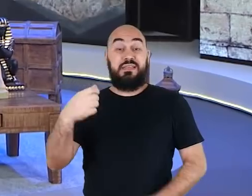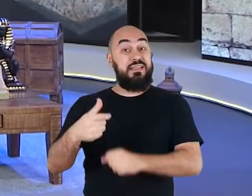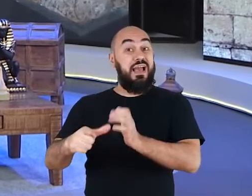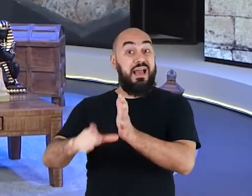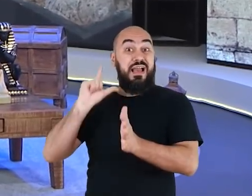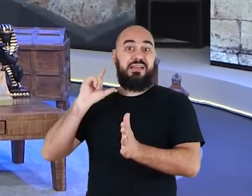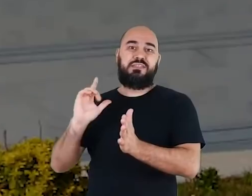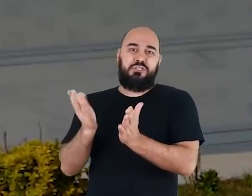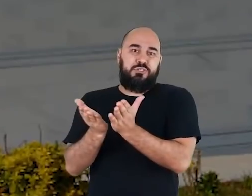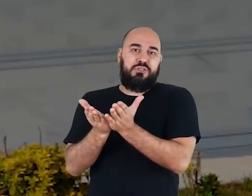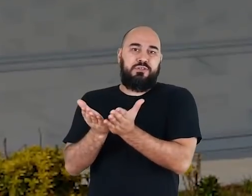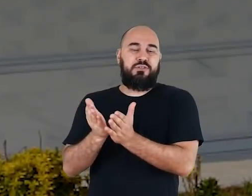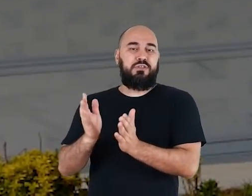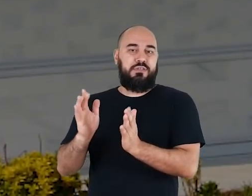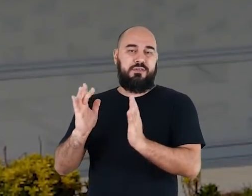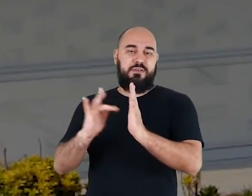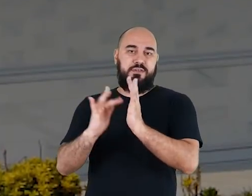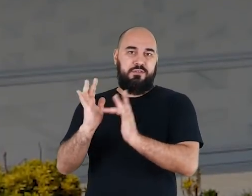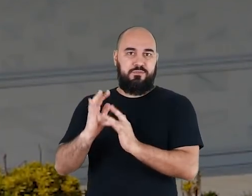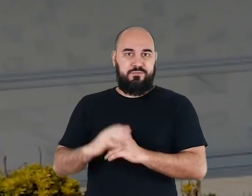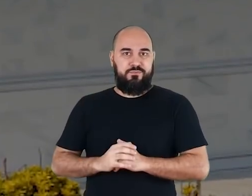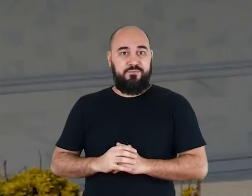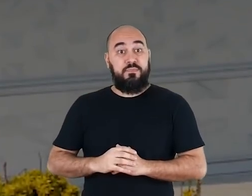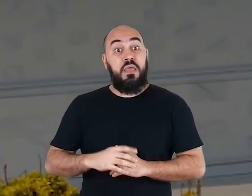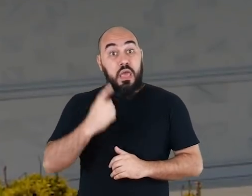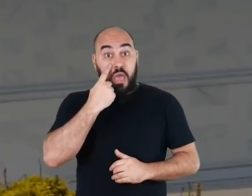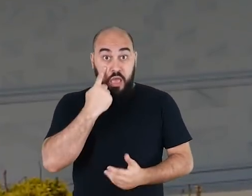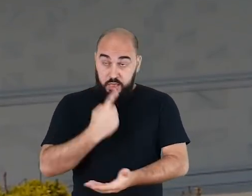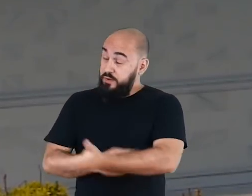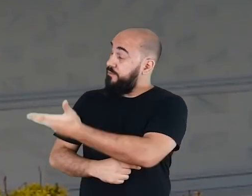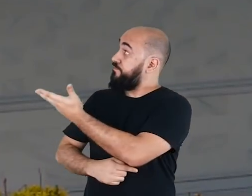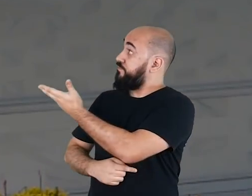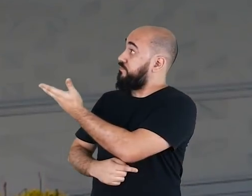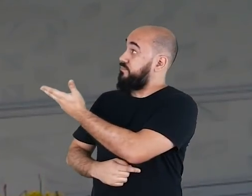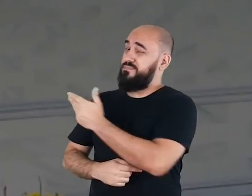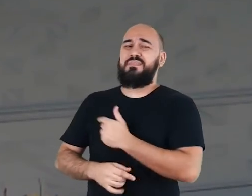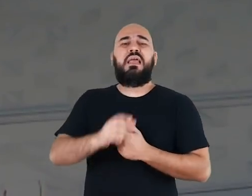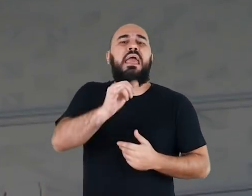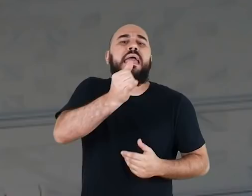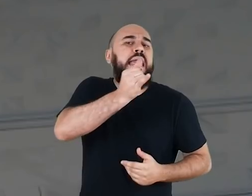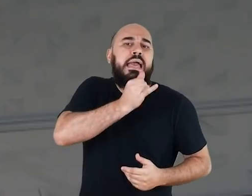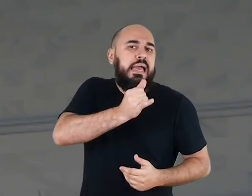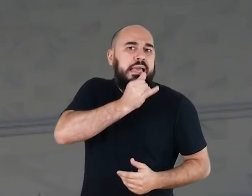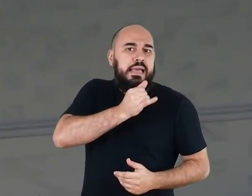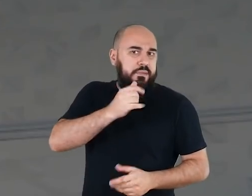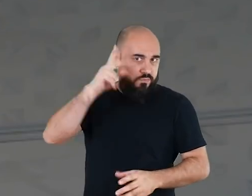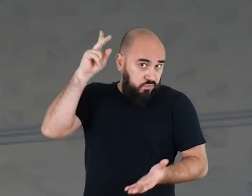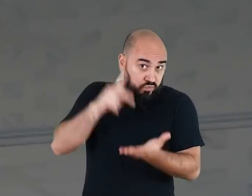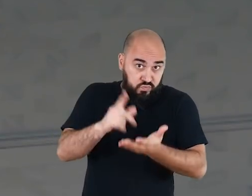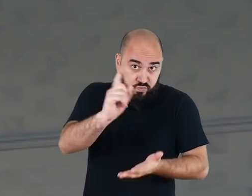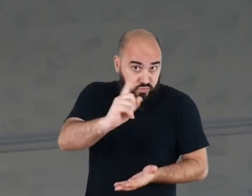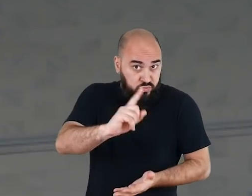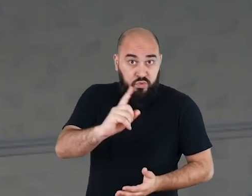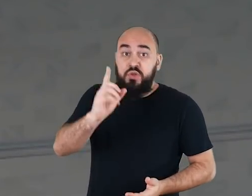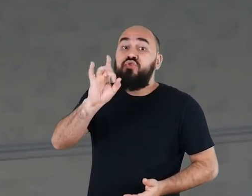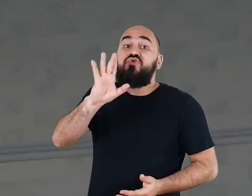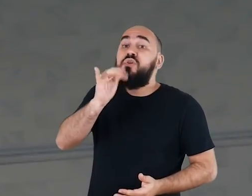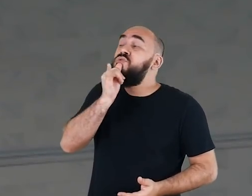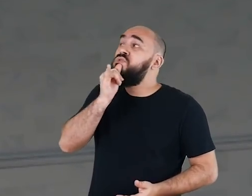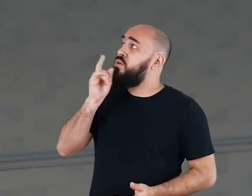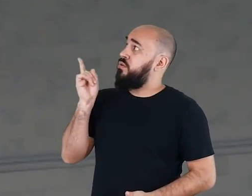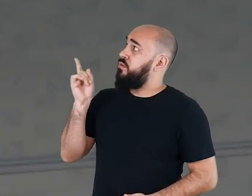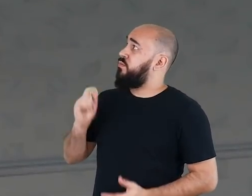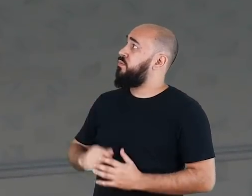seria originalmente. Aqui você tem uma reconstrução dela em miniatura. Essa tumba foi construída pelo